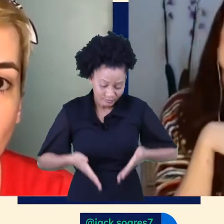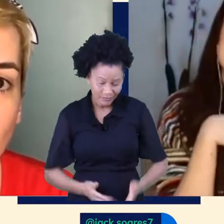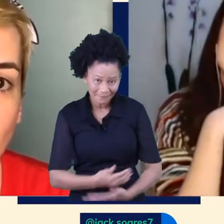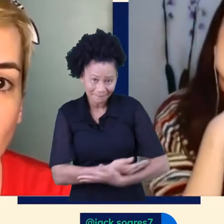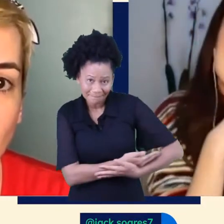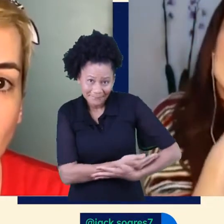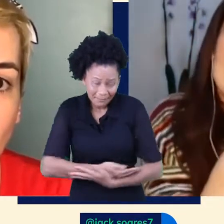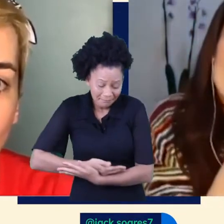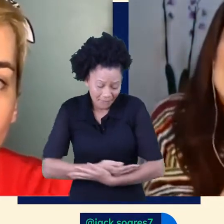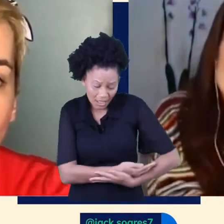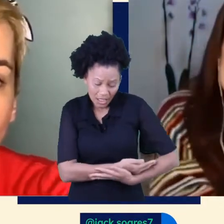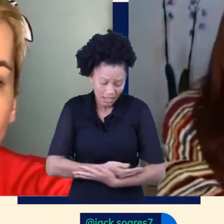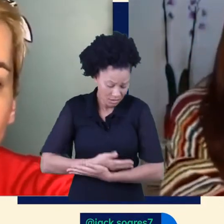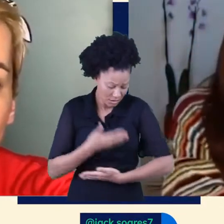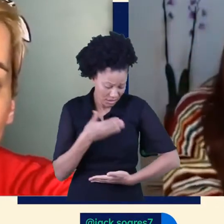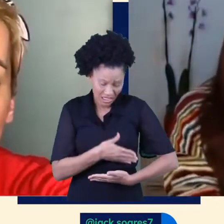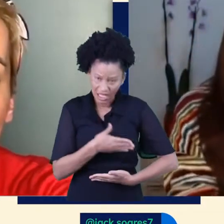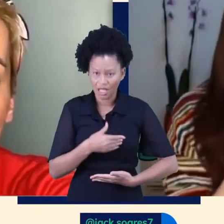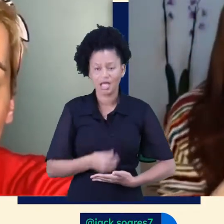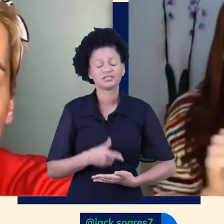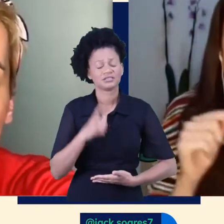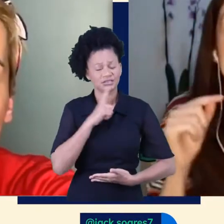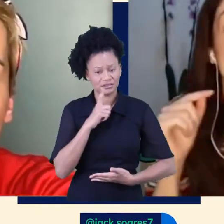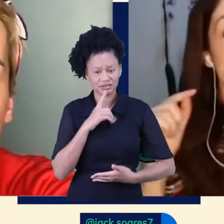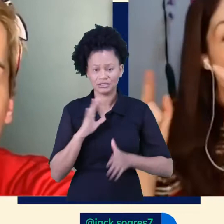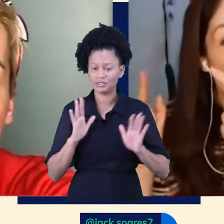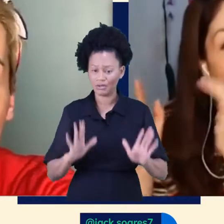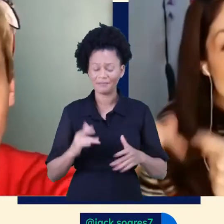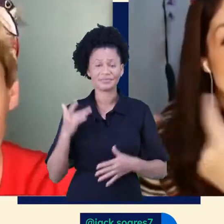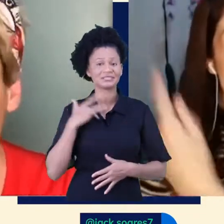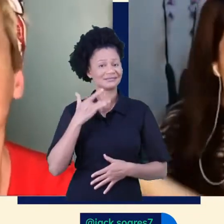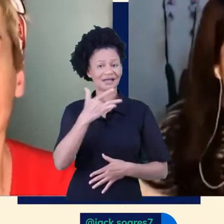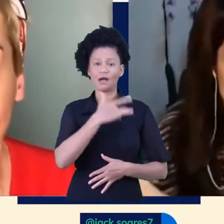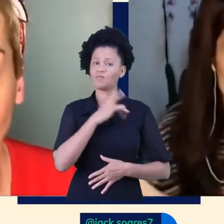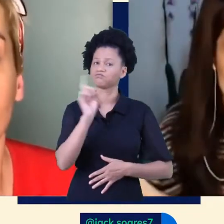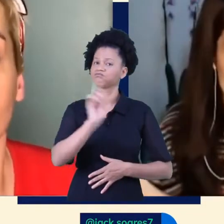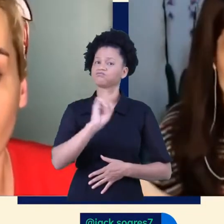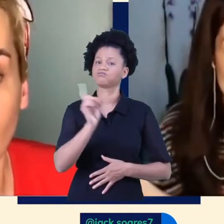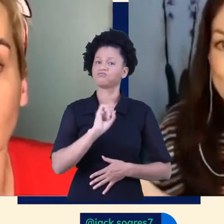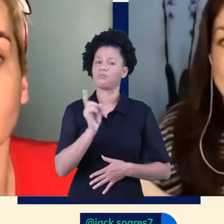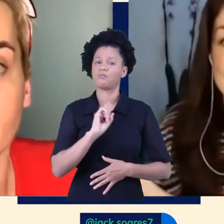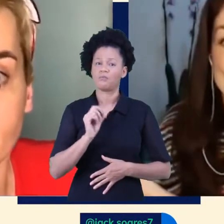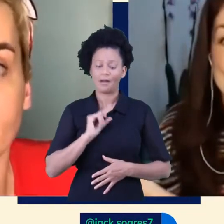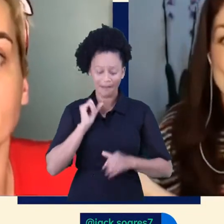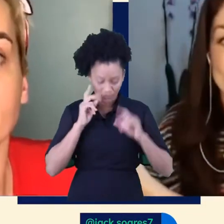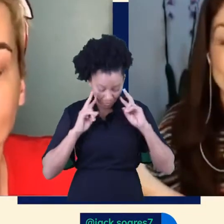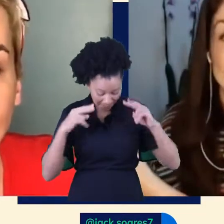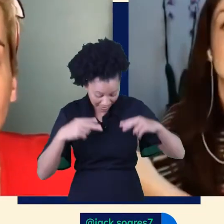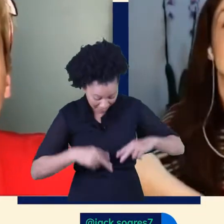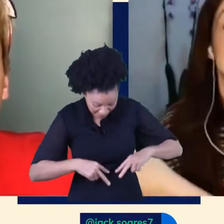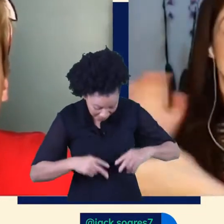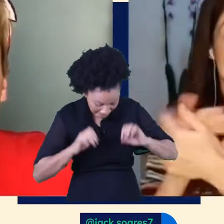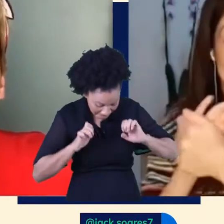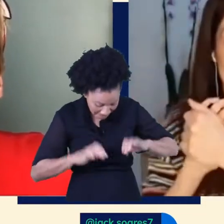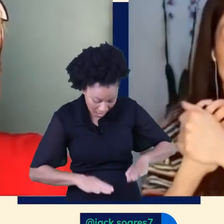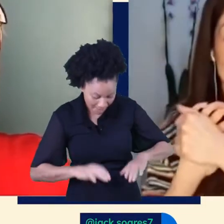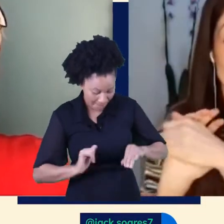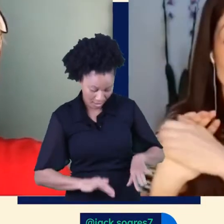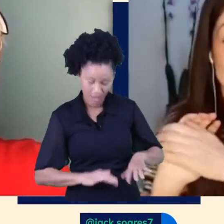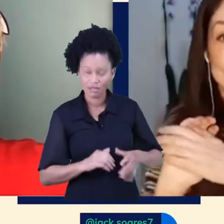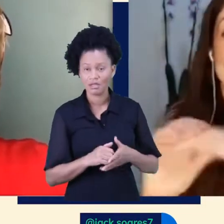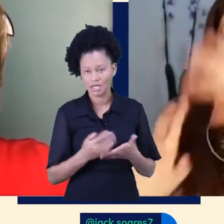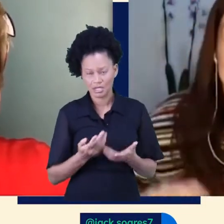cirurgia por questões de saúde, é uma cirurgia para correção estética. Sim, por isso que é esse o nome.